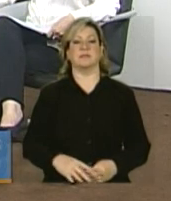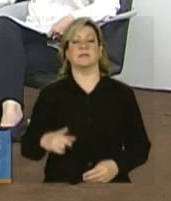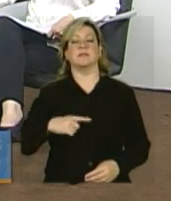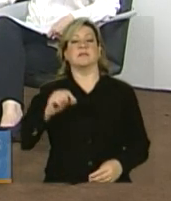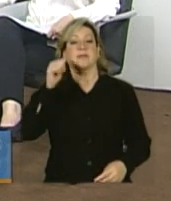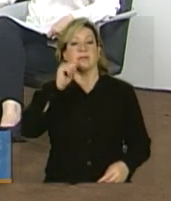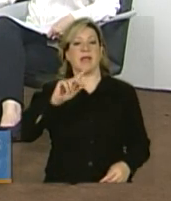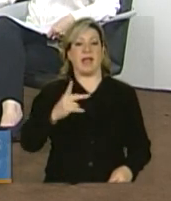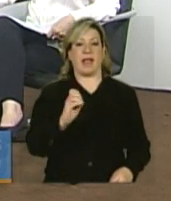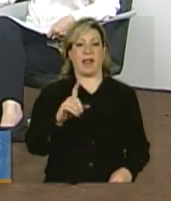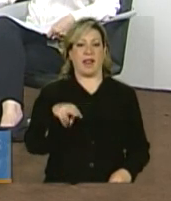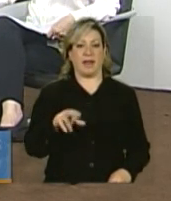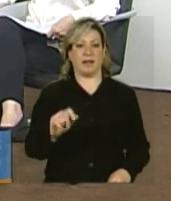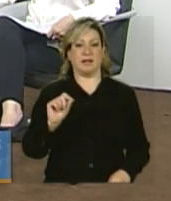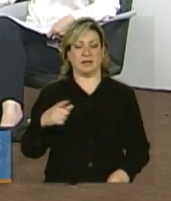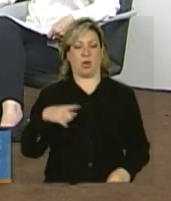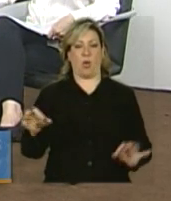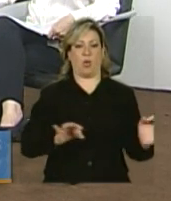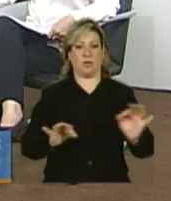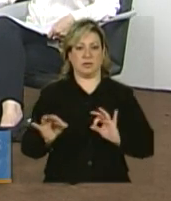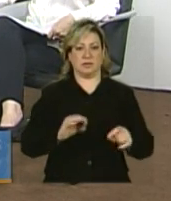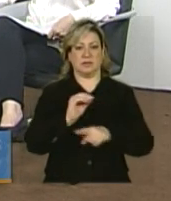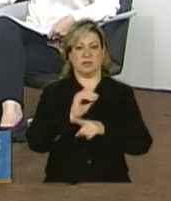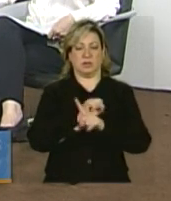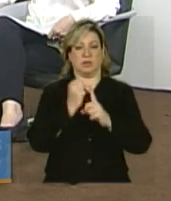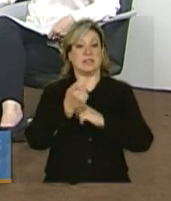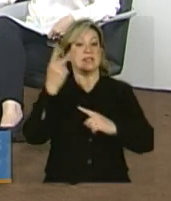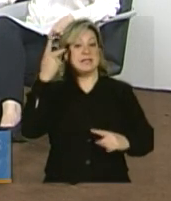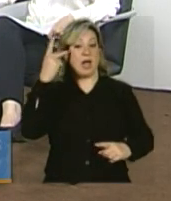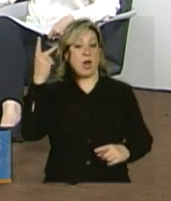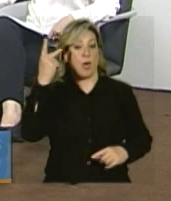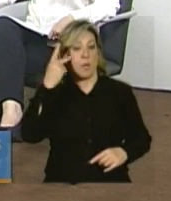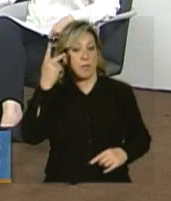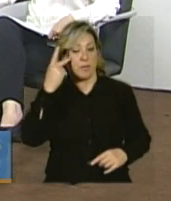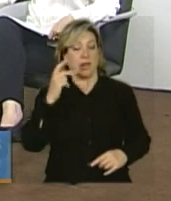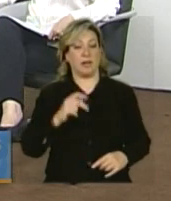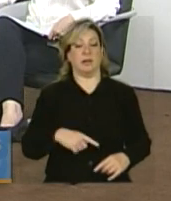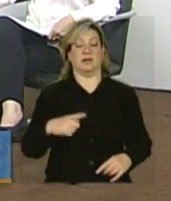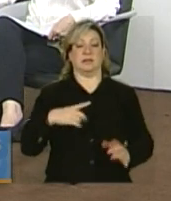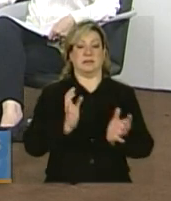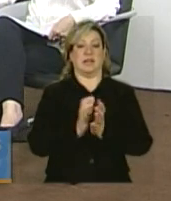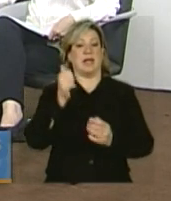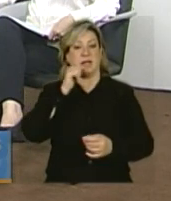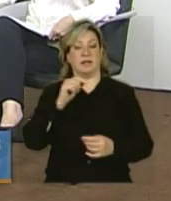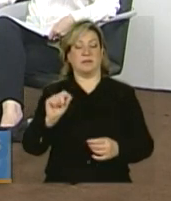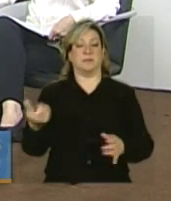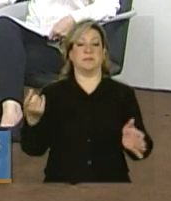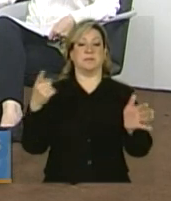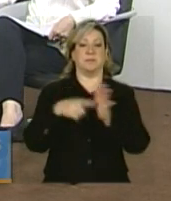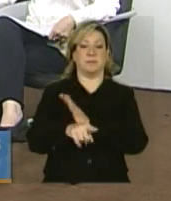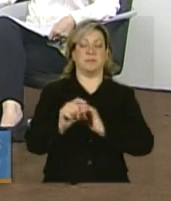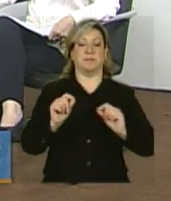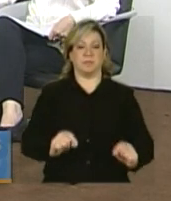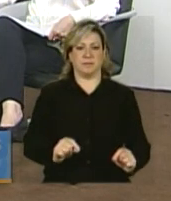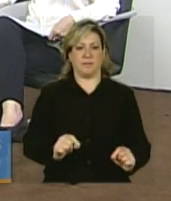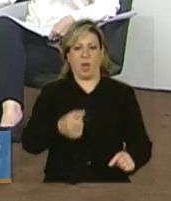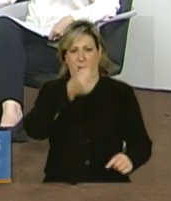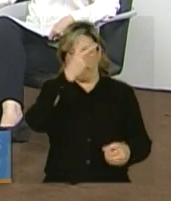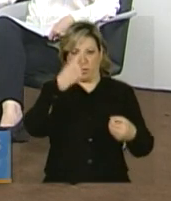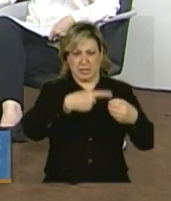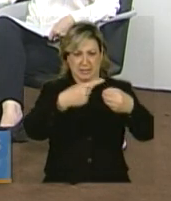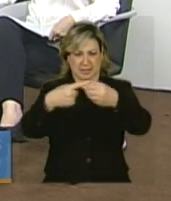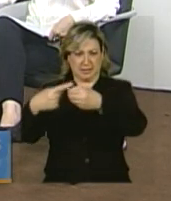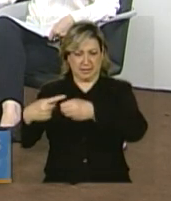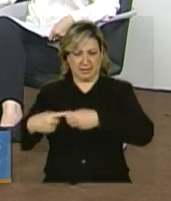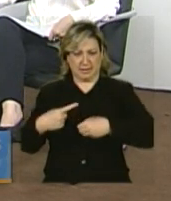que é coordenadora da assistência social de São Paulo, da cidade de Itacoaquecetuba, pergunta o seguinte: os municípios